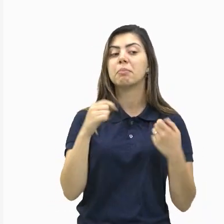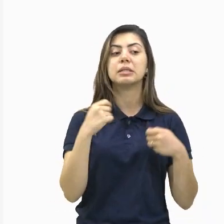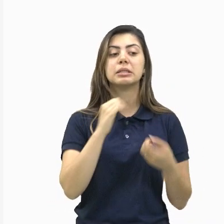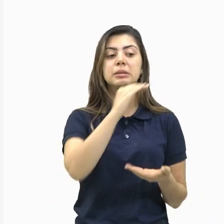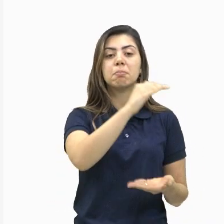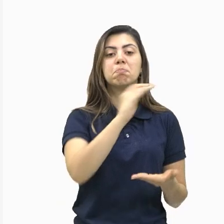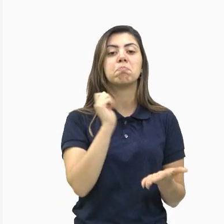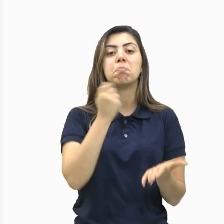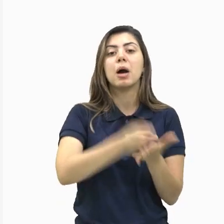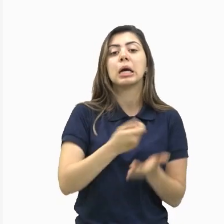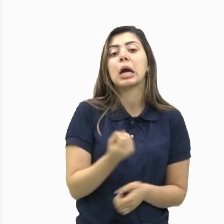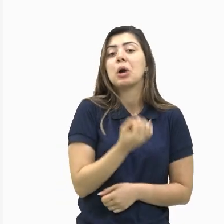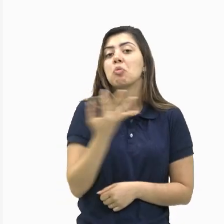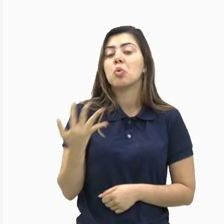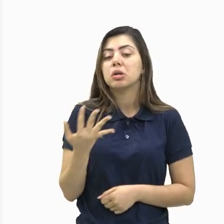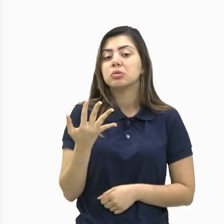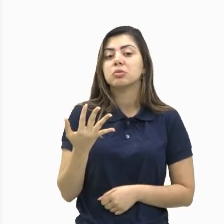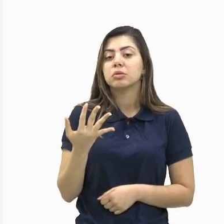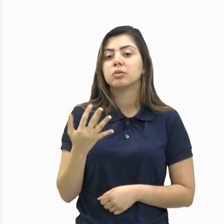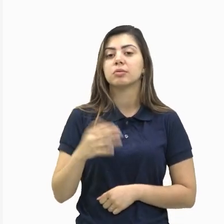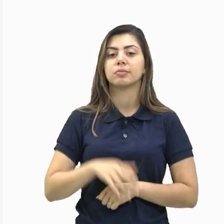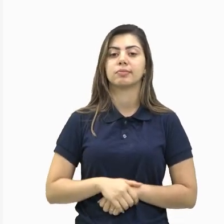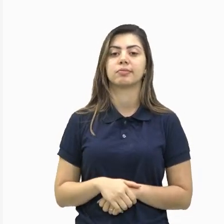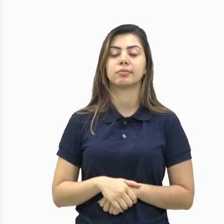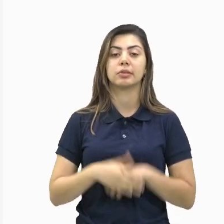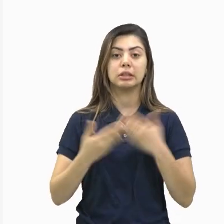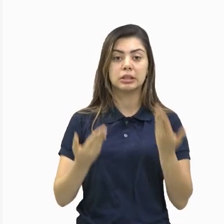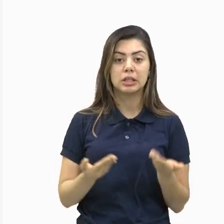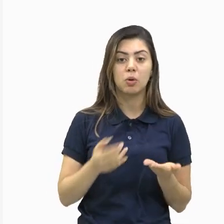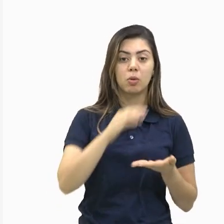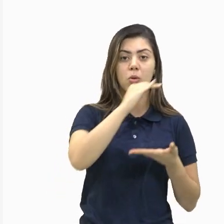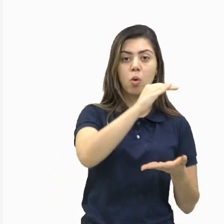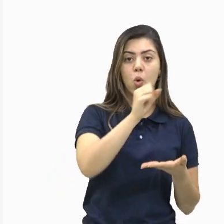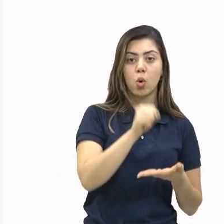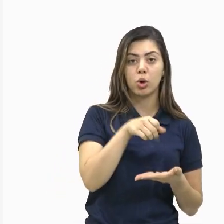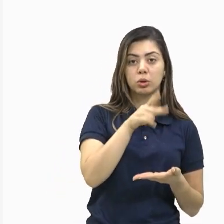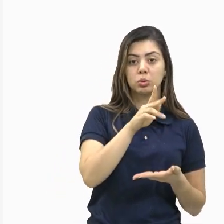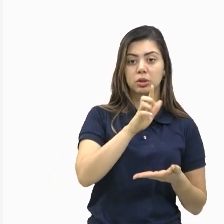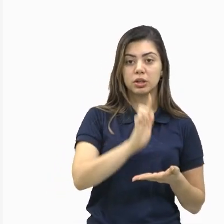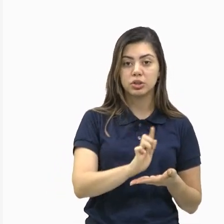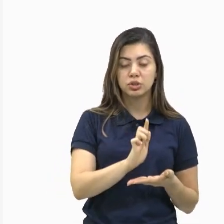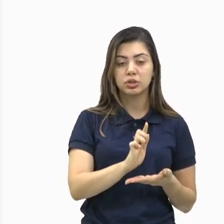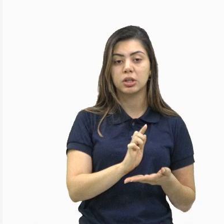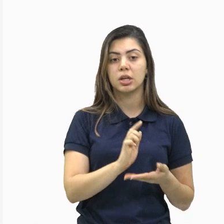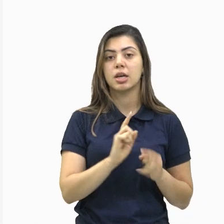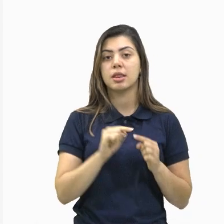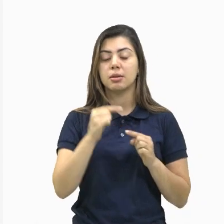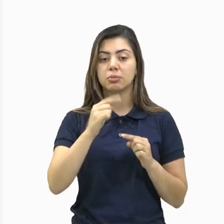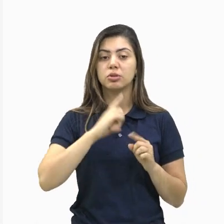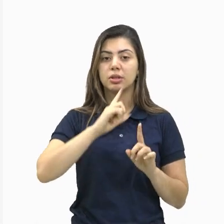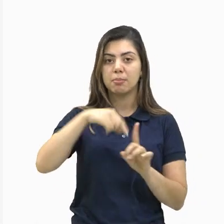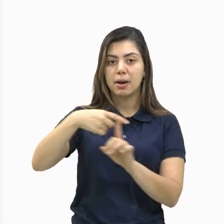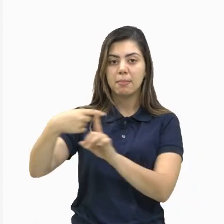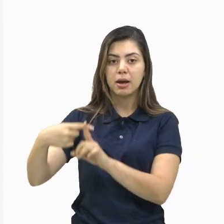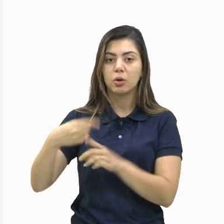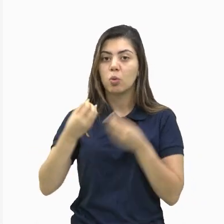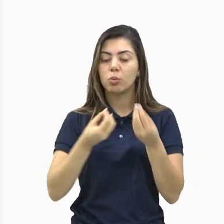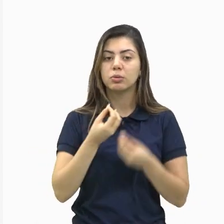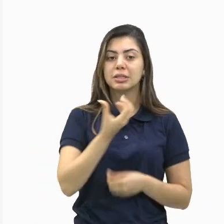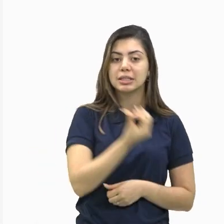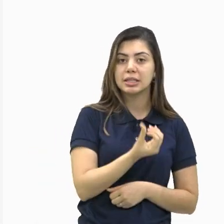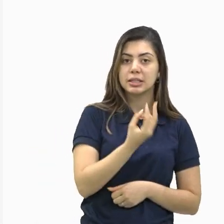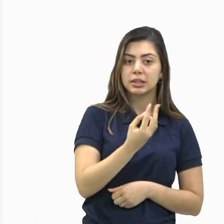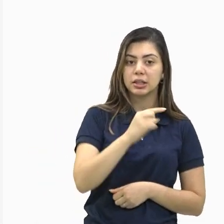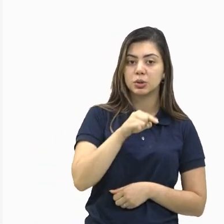O preço atual do botijão de gás de 8 kg, após os reajustes, passa a ser R$ 62,40, que é o preço dele